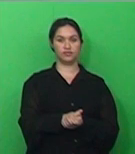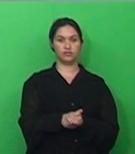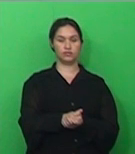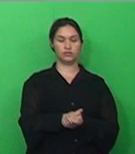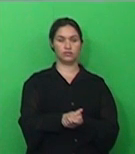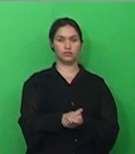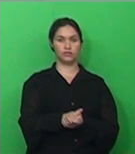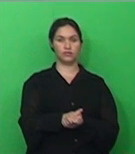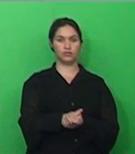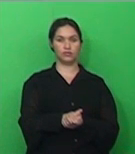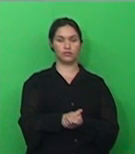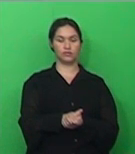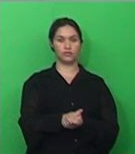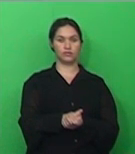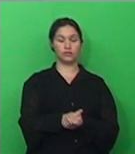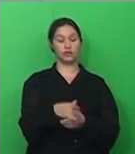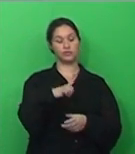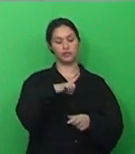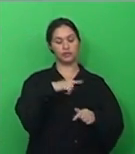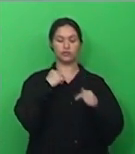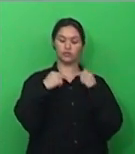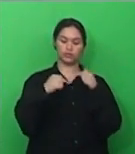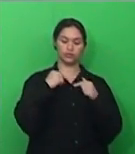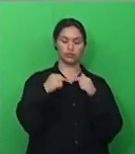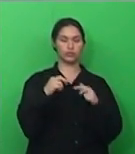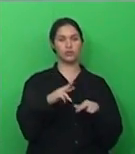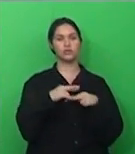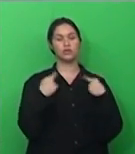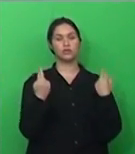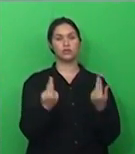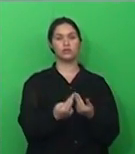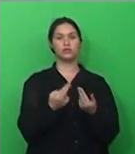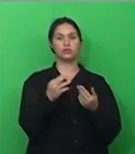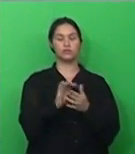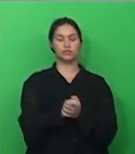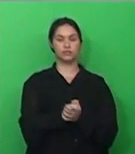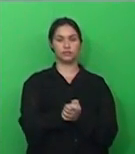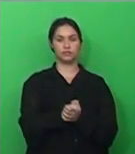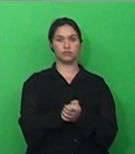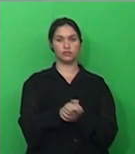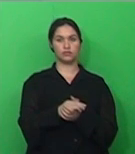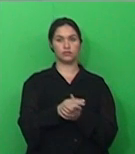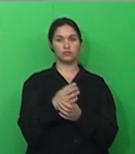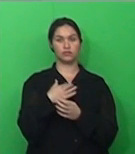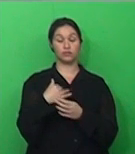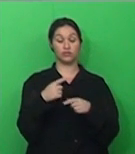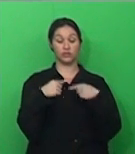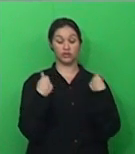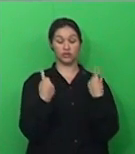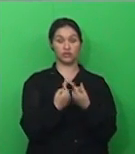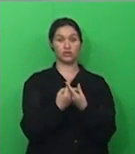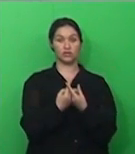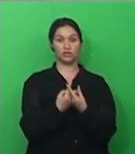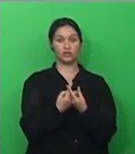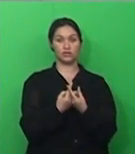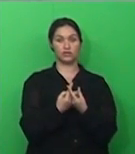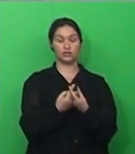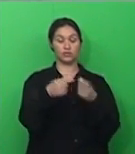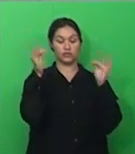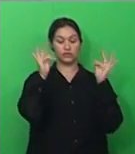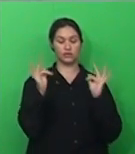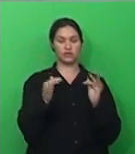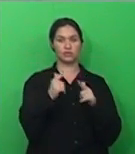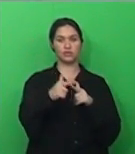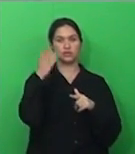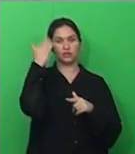pessoas. Vários debates aconteceram nessa reunião, o que nos deixa bastante motivado para que em breve se